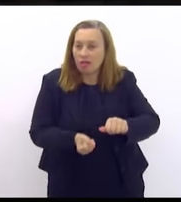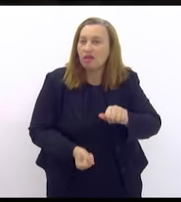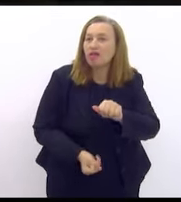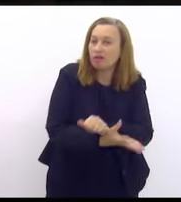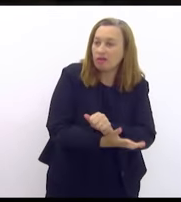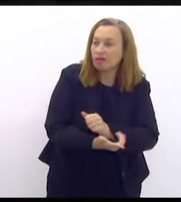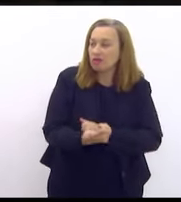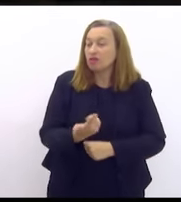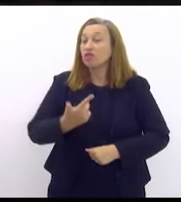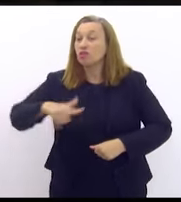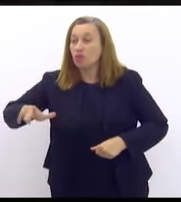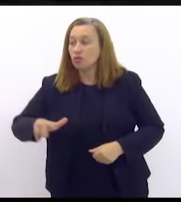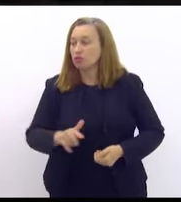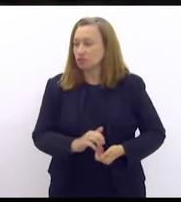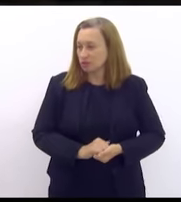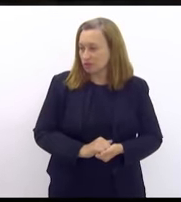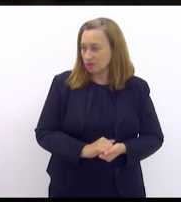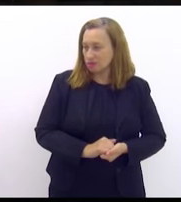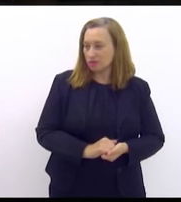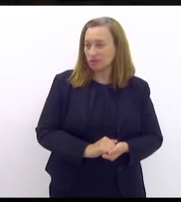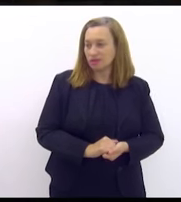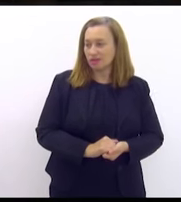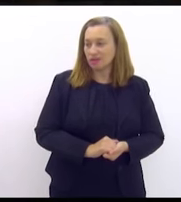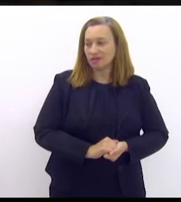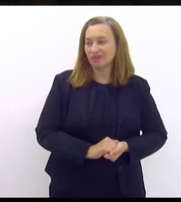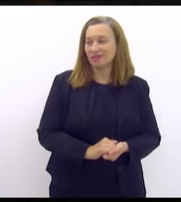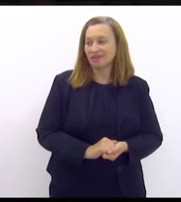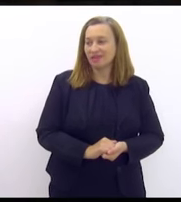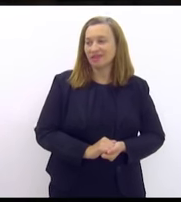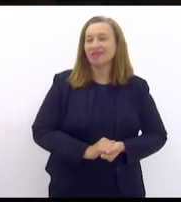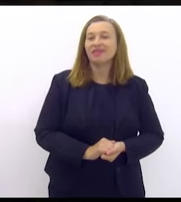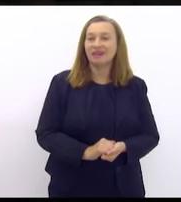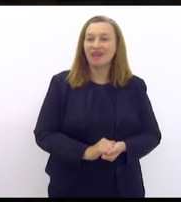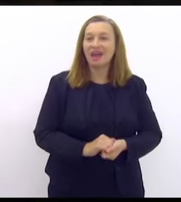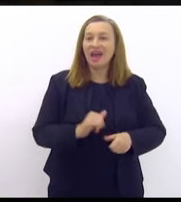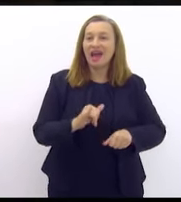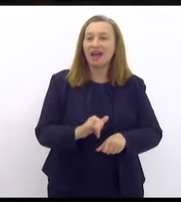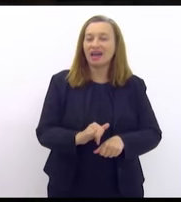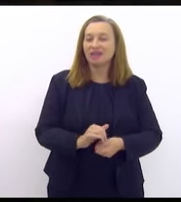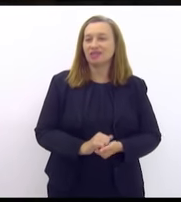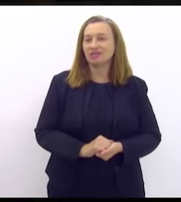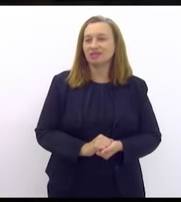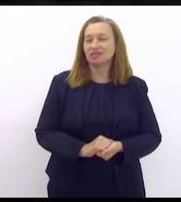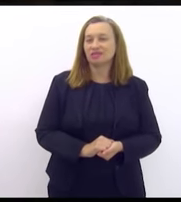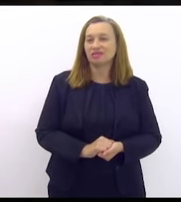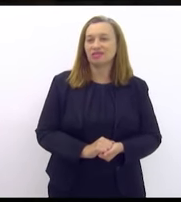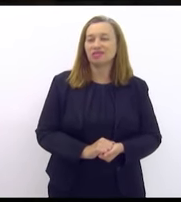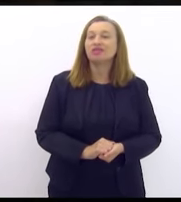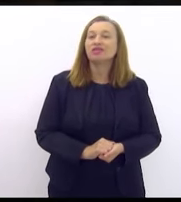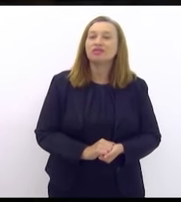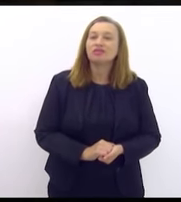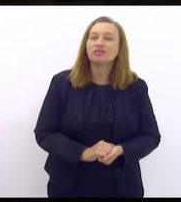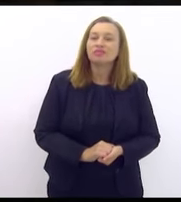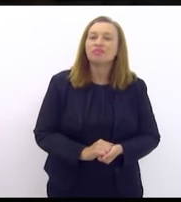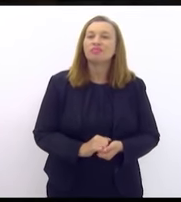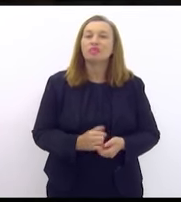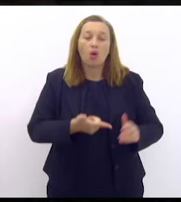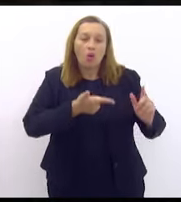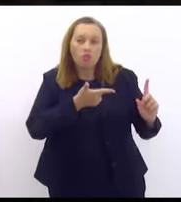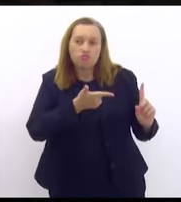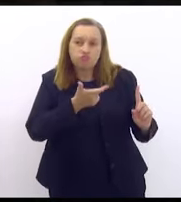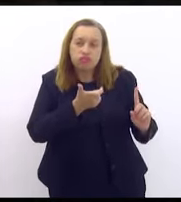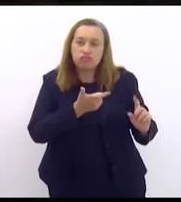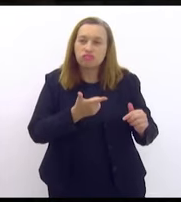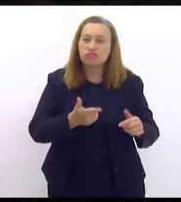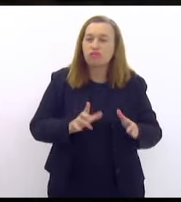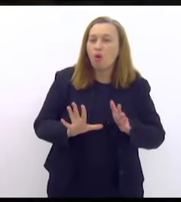entre outros, e o mesmo crime desorganizado, os furtos de telefone, assaltos,